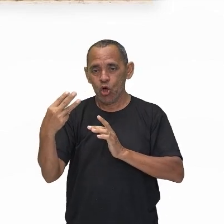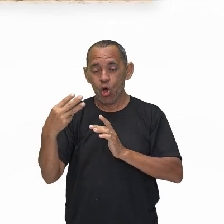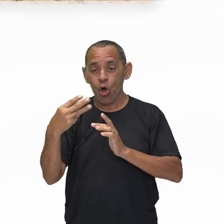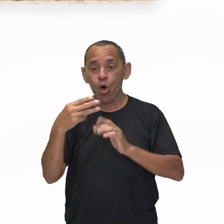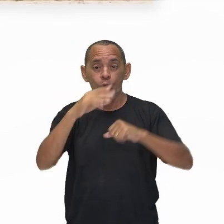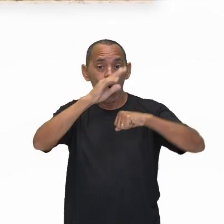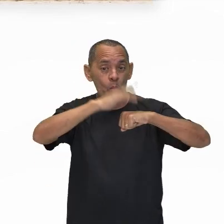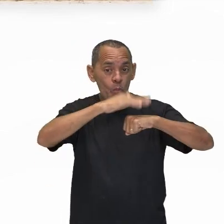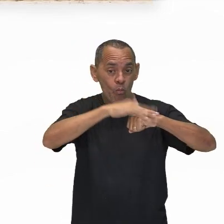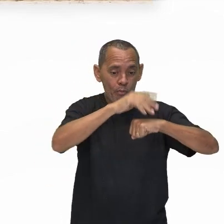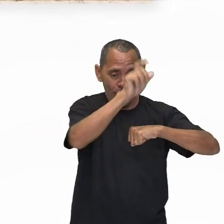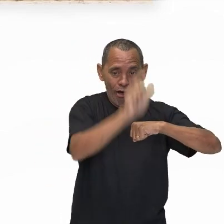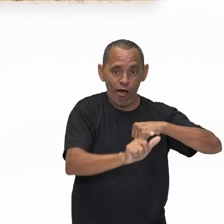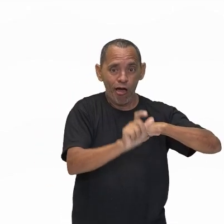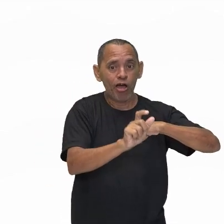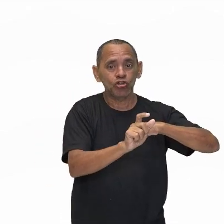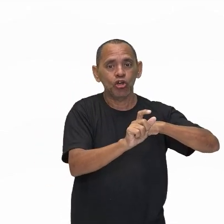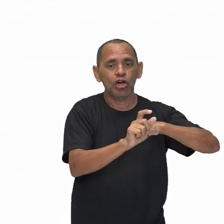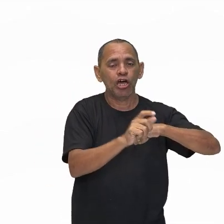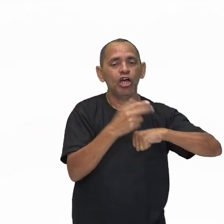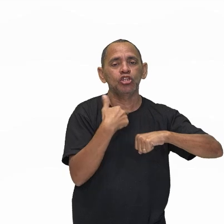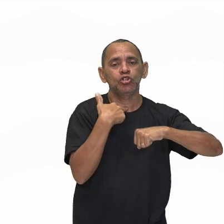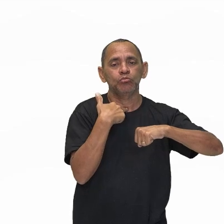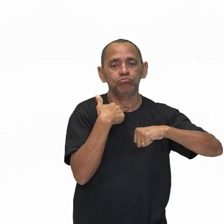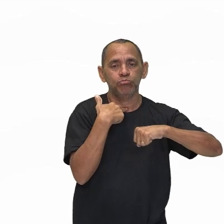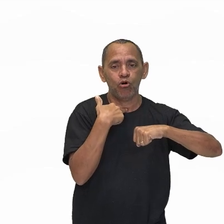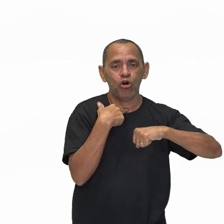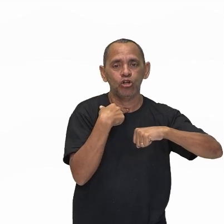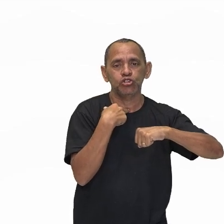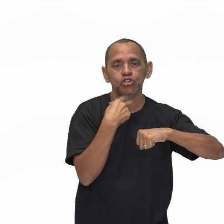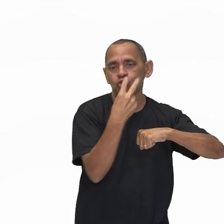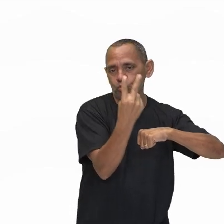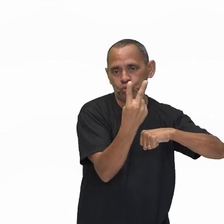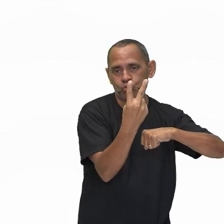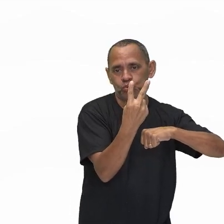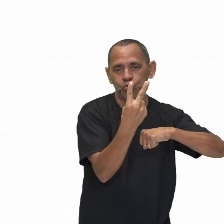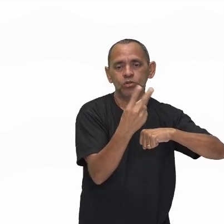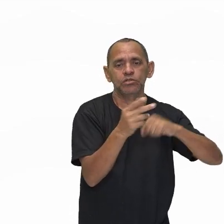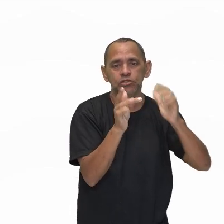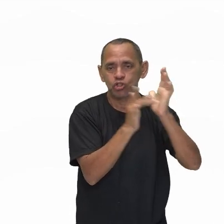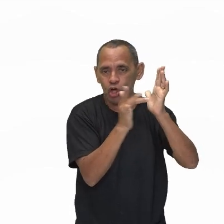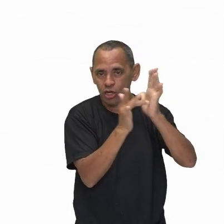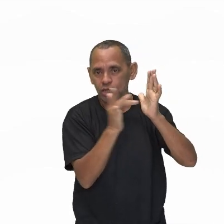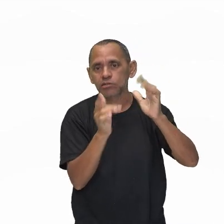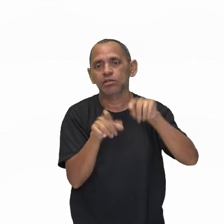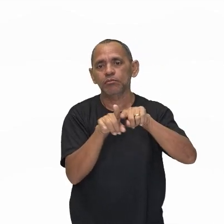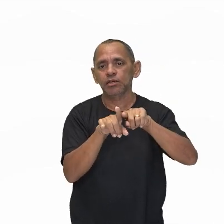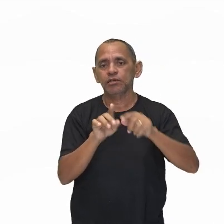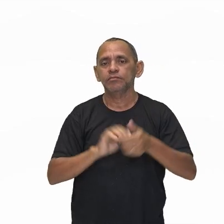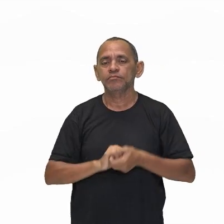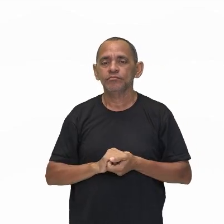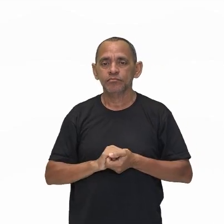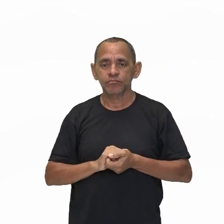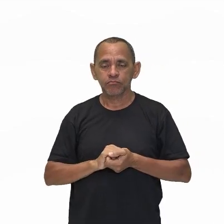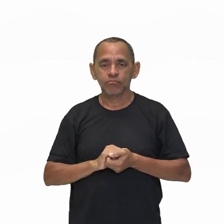seguida. O jogo é disputado por sets de 18 pontos sem vantagem,